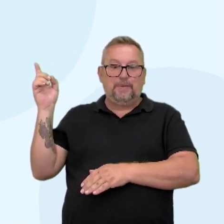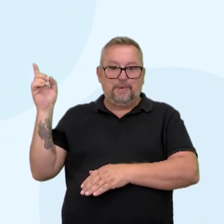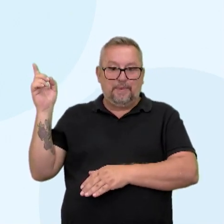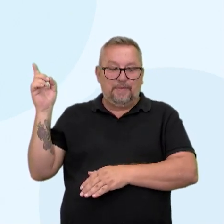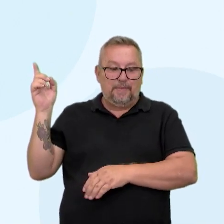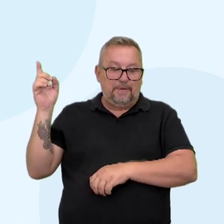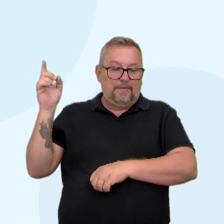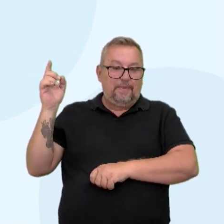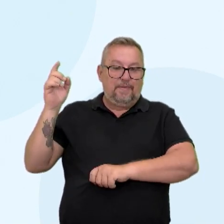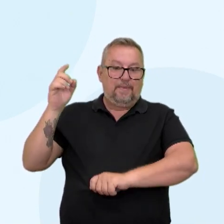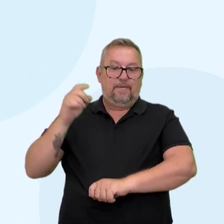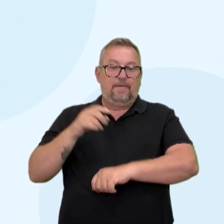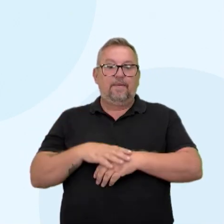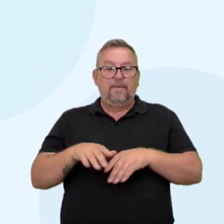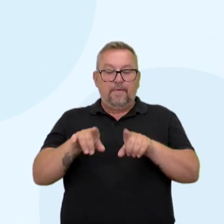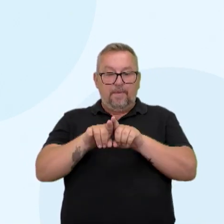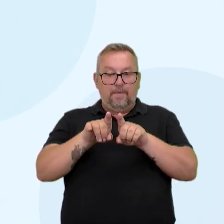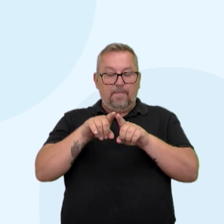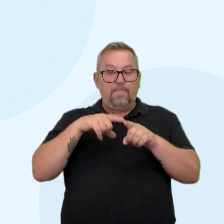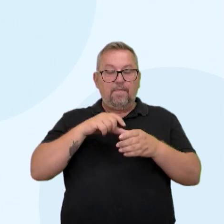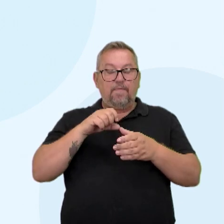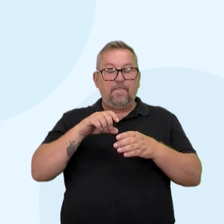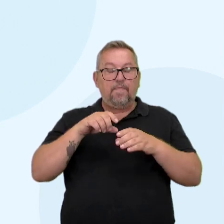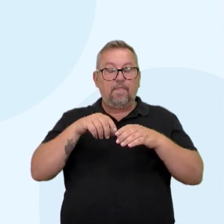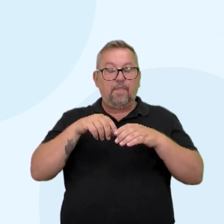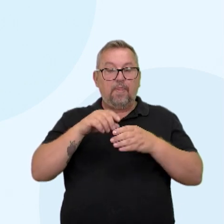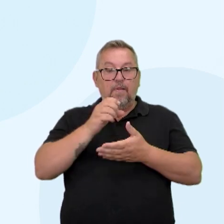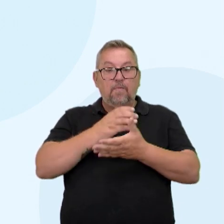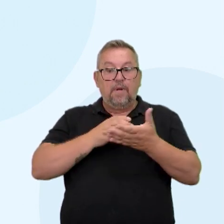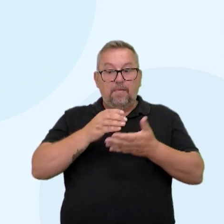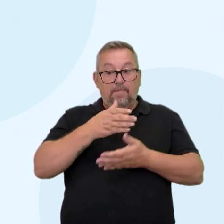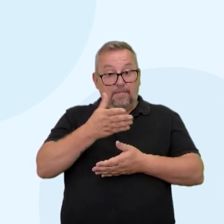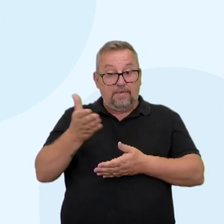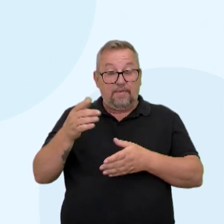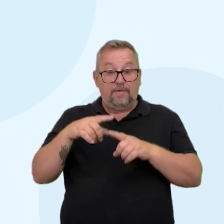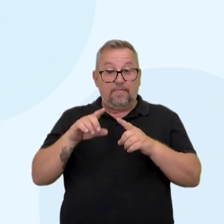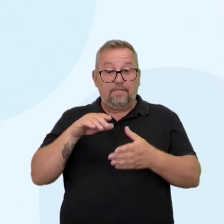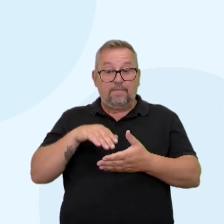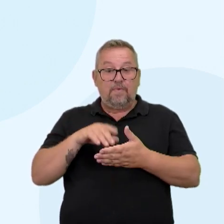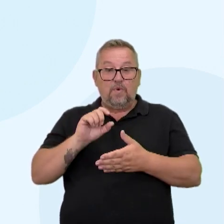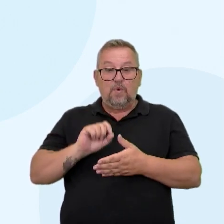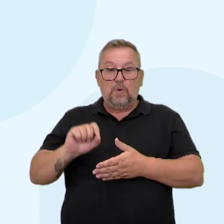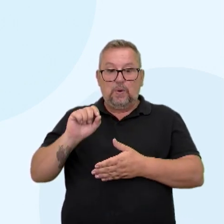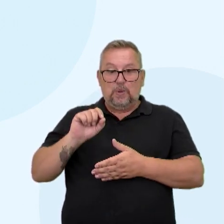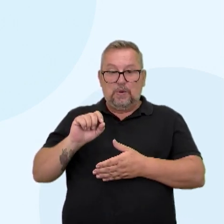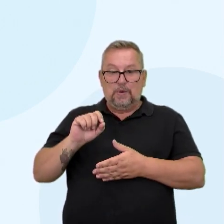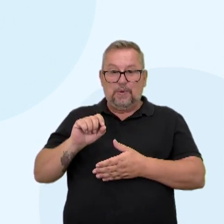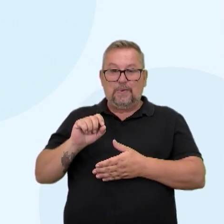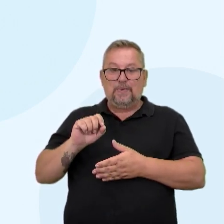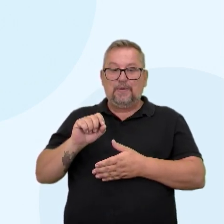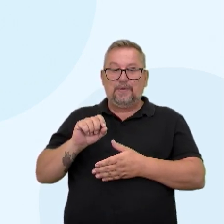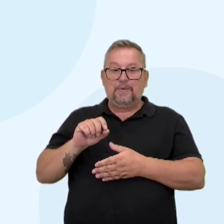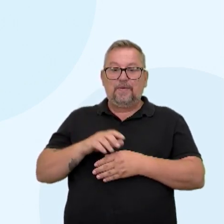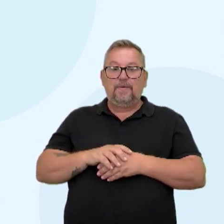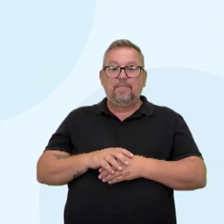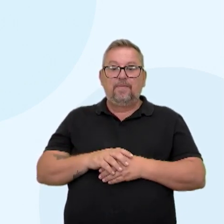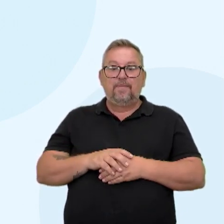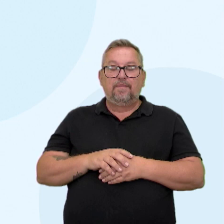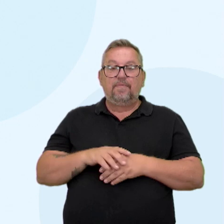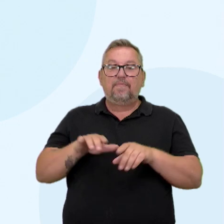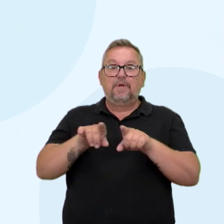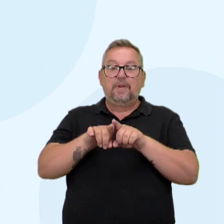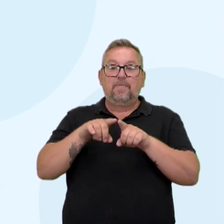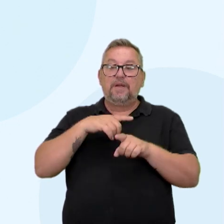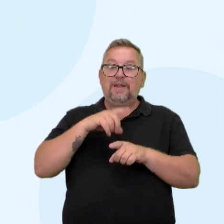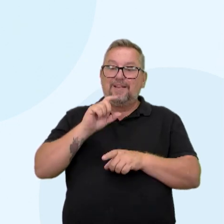nessa sistematização que está no mapa de vocês, e aí nós temos aí no final as orientações para o aluno, né? E a gente